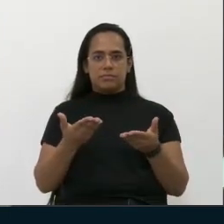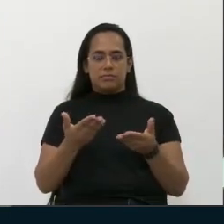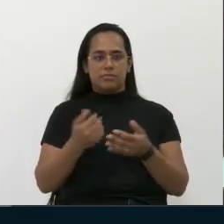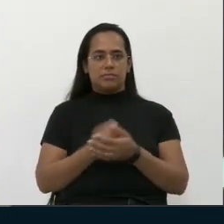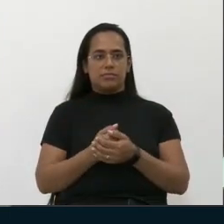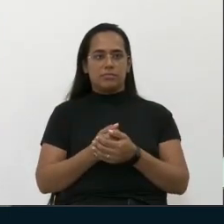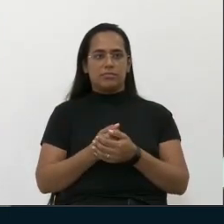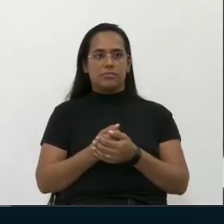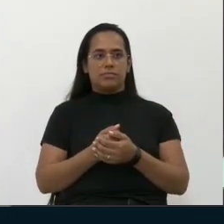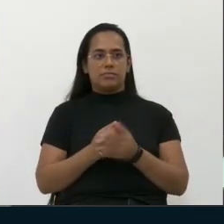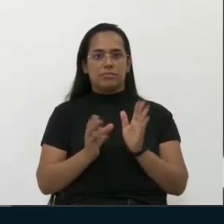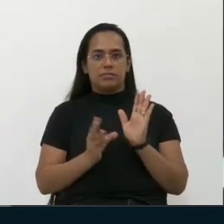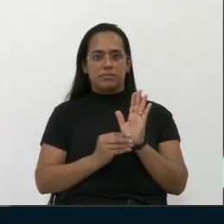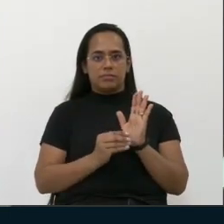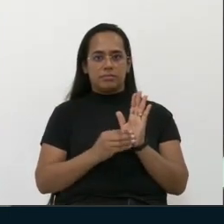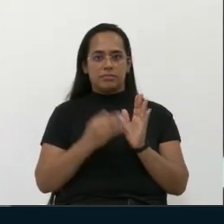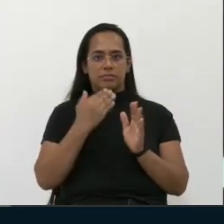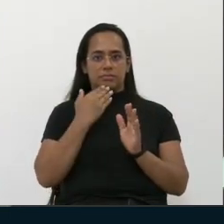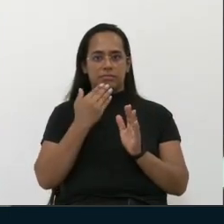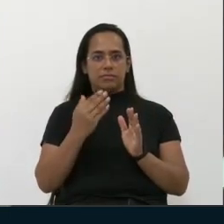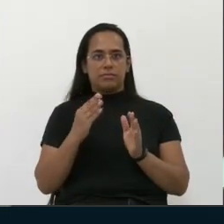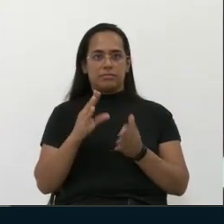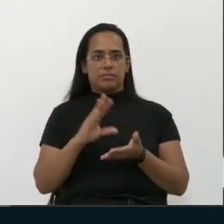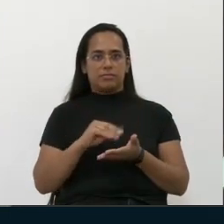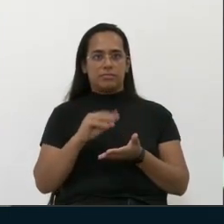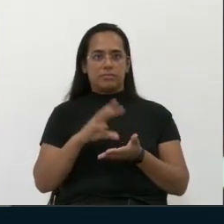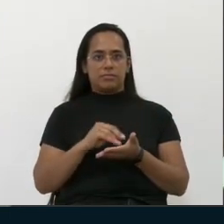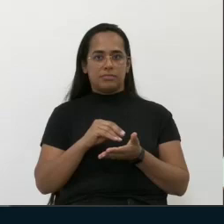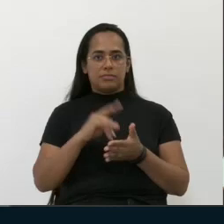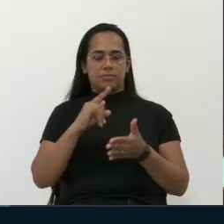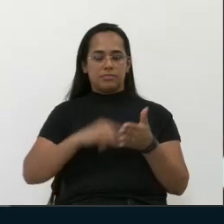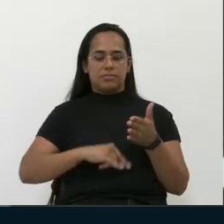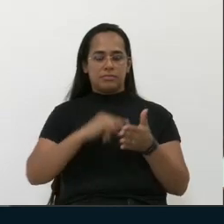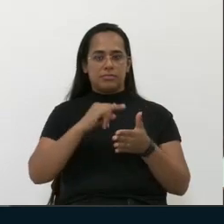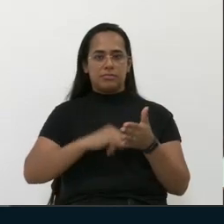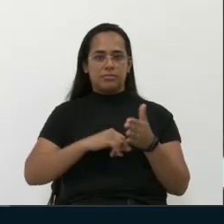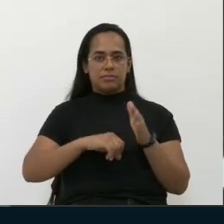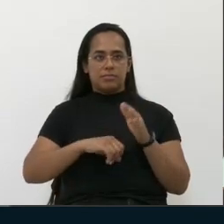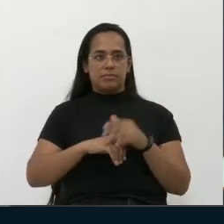de inteiro teor do processo administrativo número